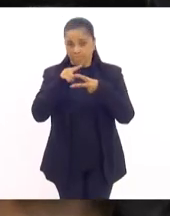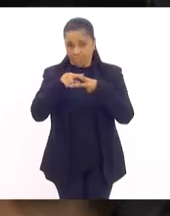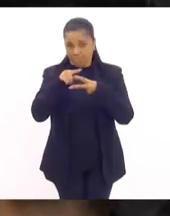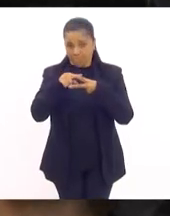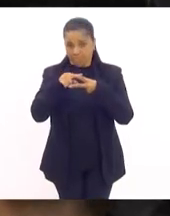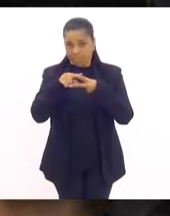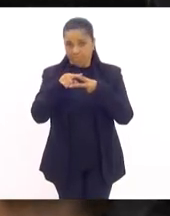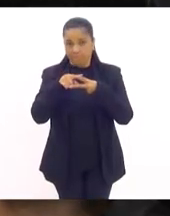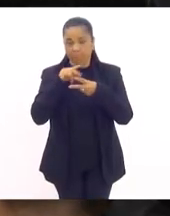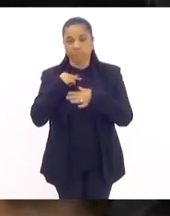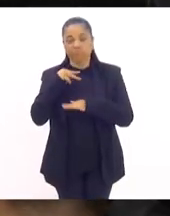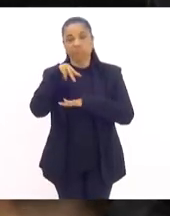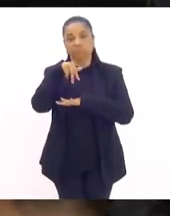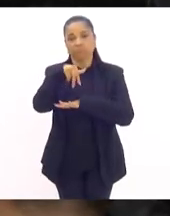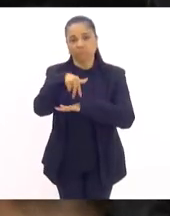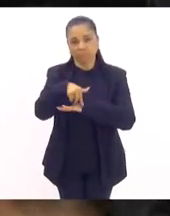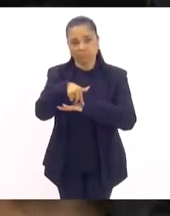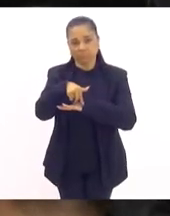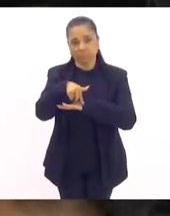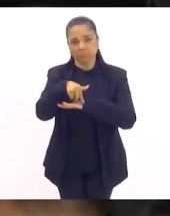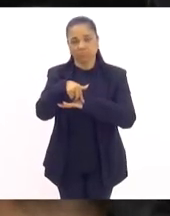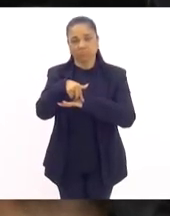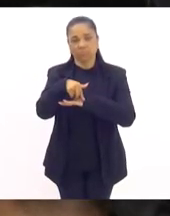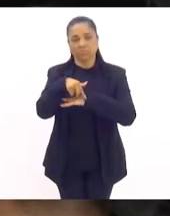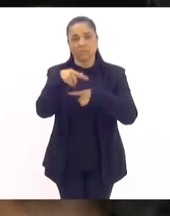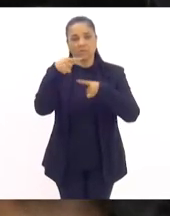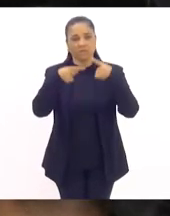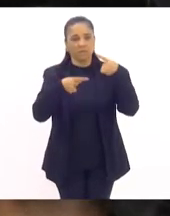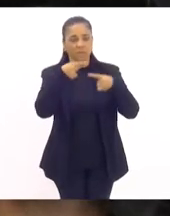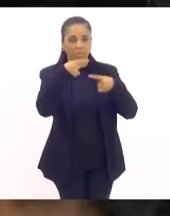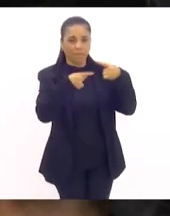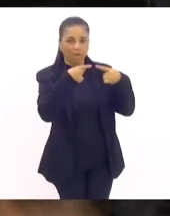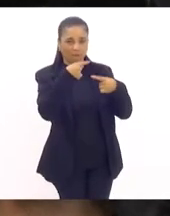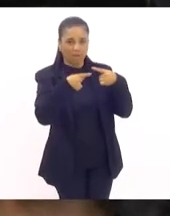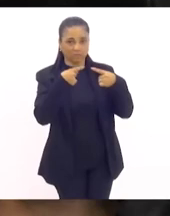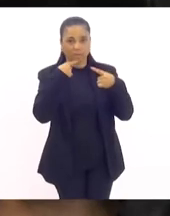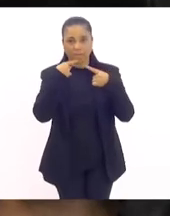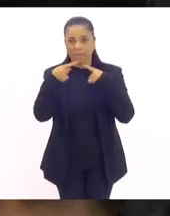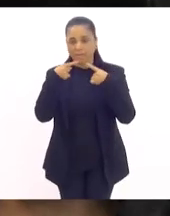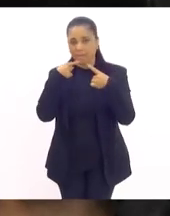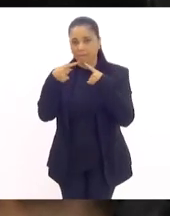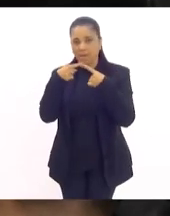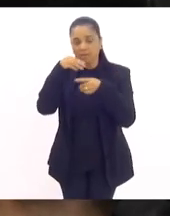posicionar sobre o debate da violência nas escolas.